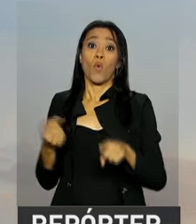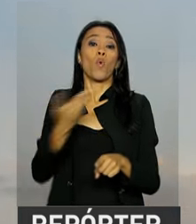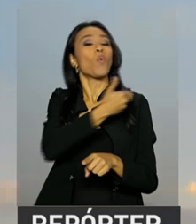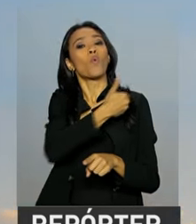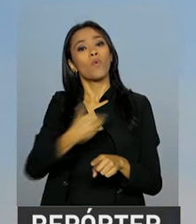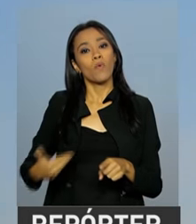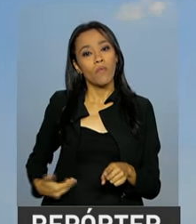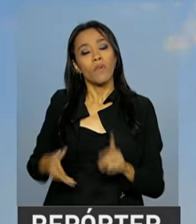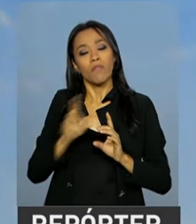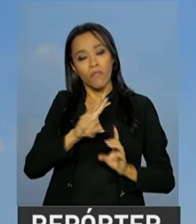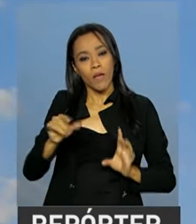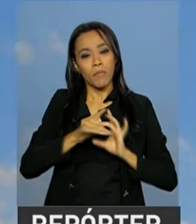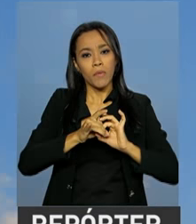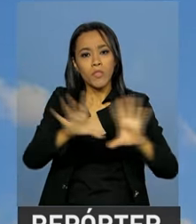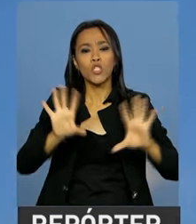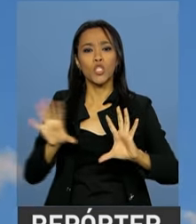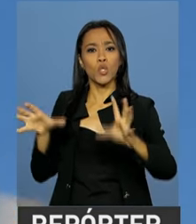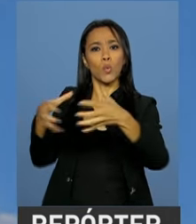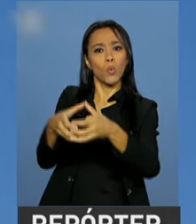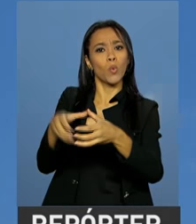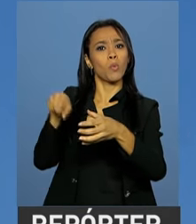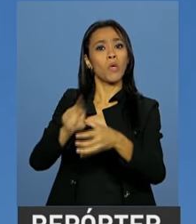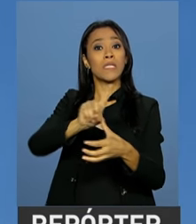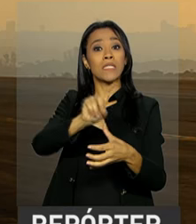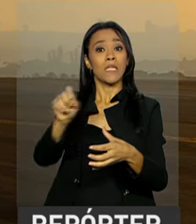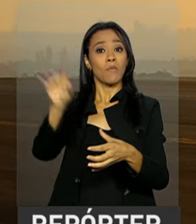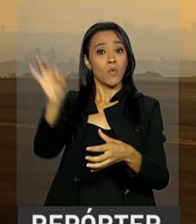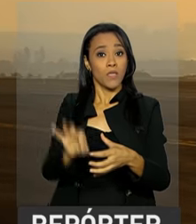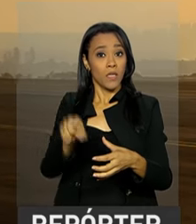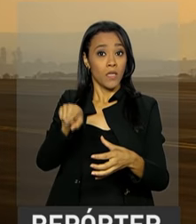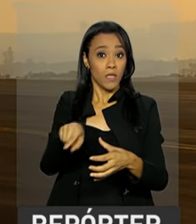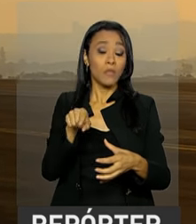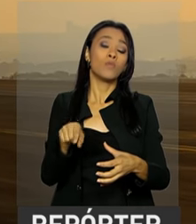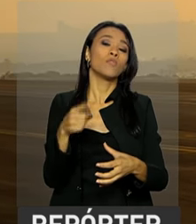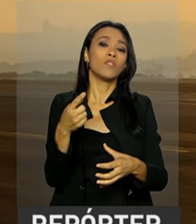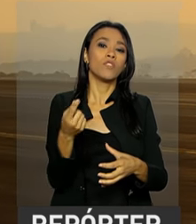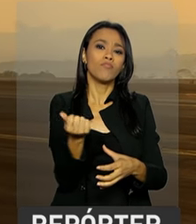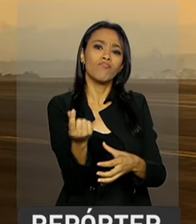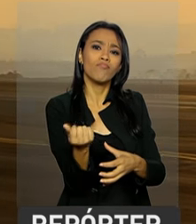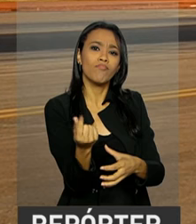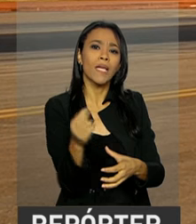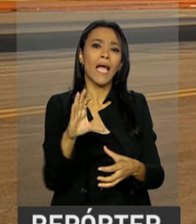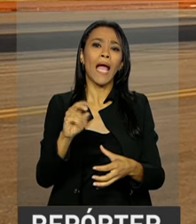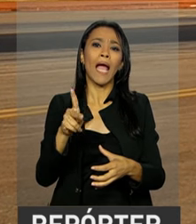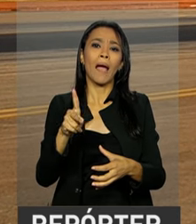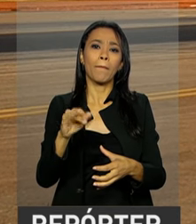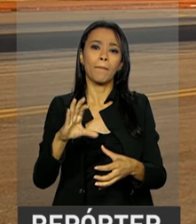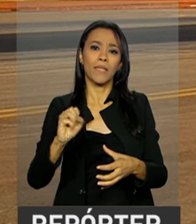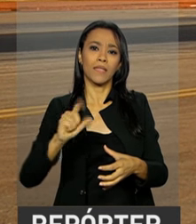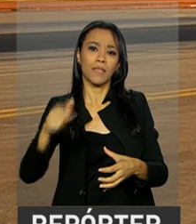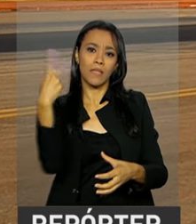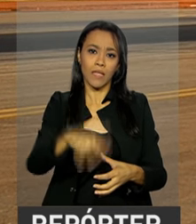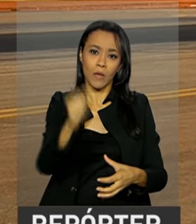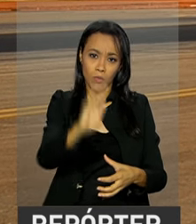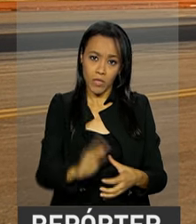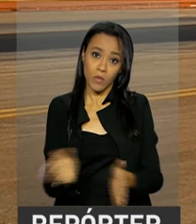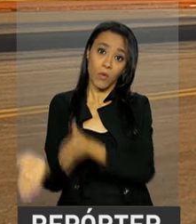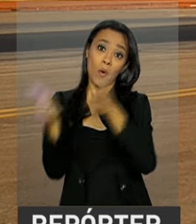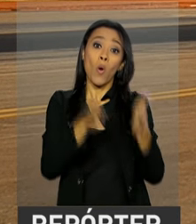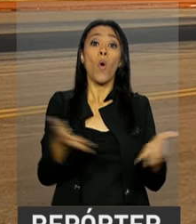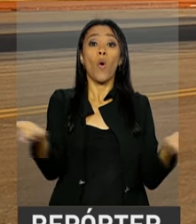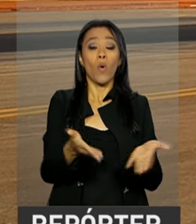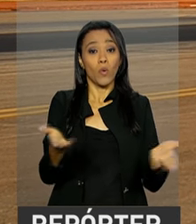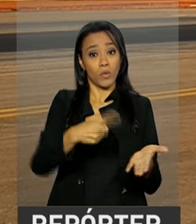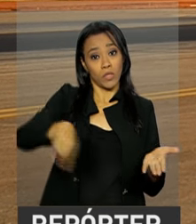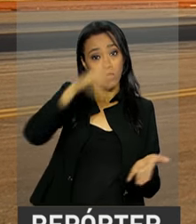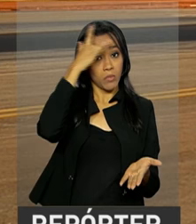grupos estrangeiros detenham até 100% do capital de empresas aéreas brasileiras. Hoje, estrangeiros só podem ter